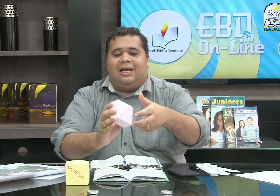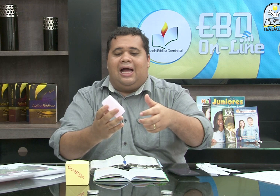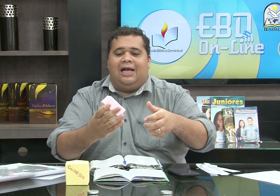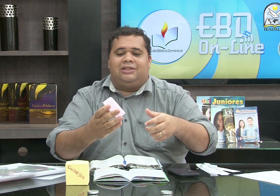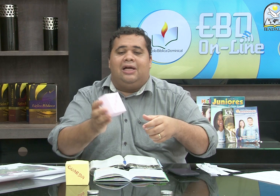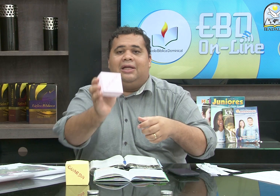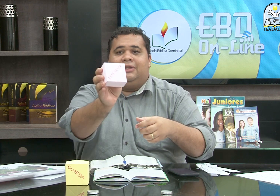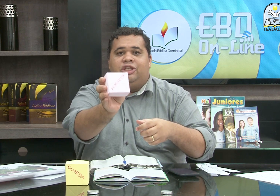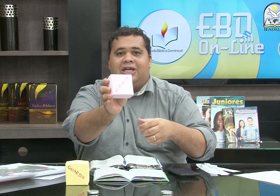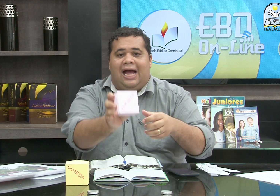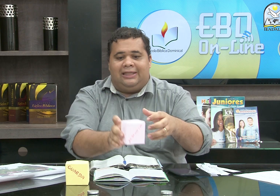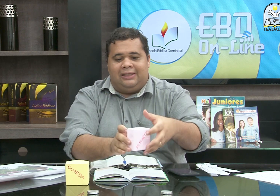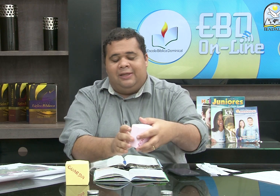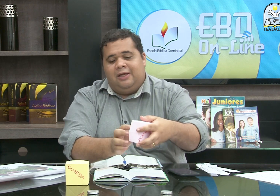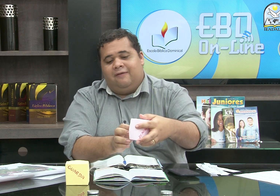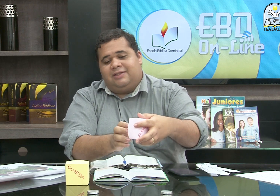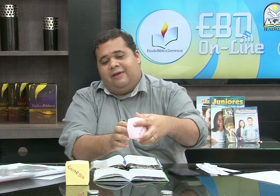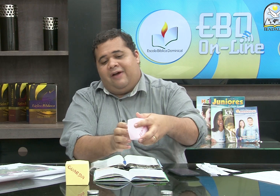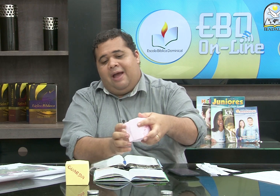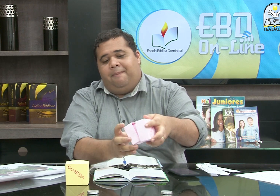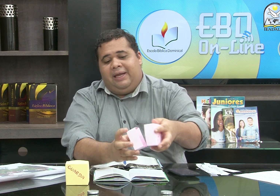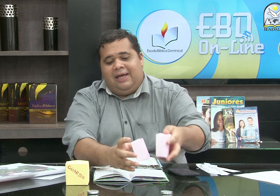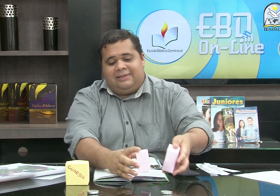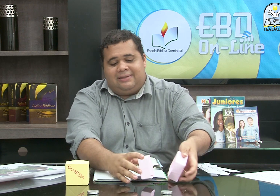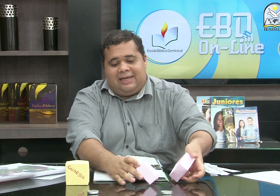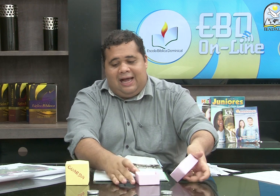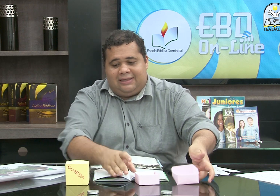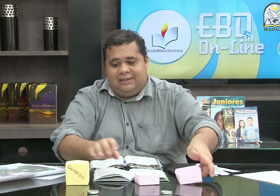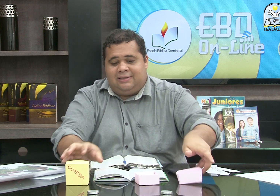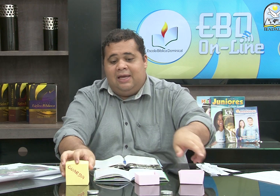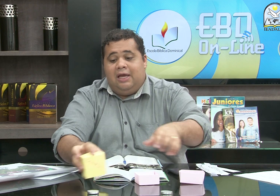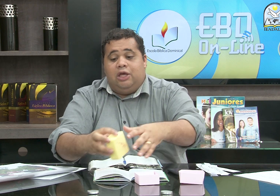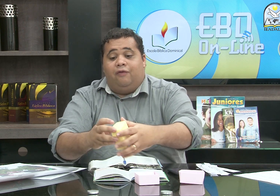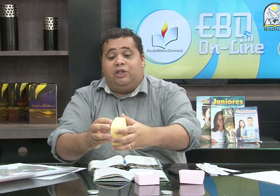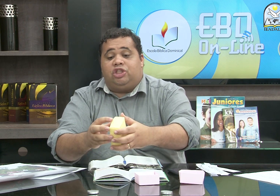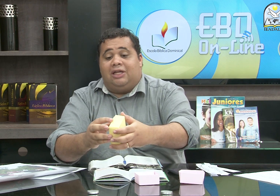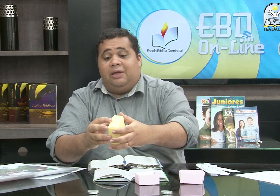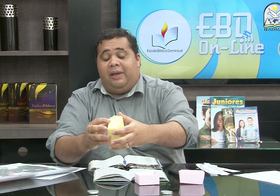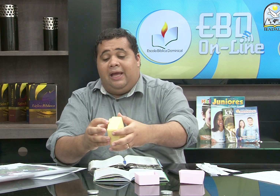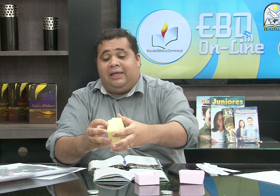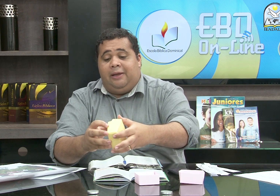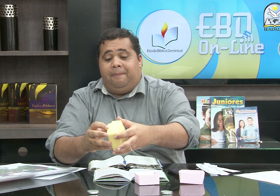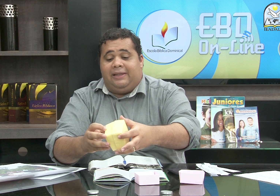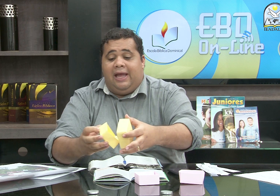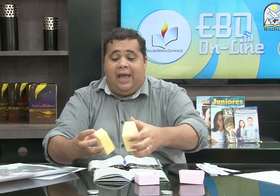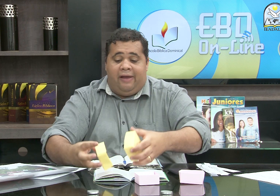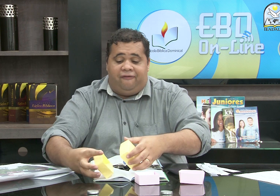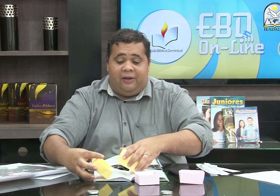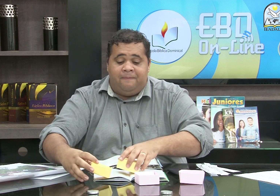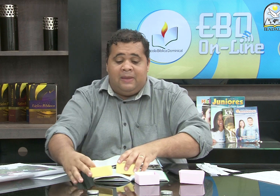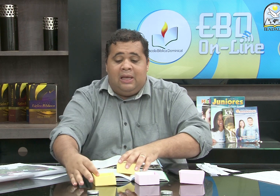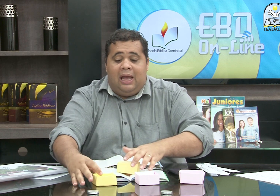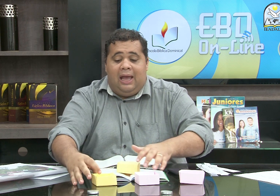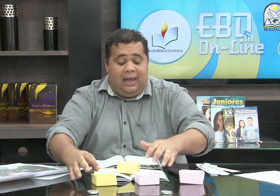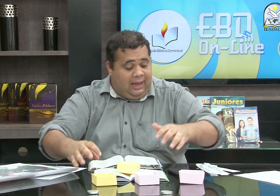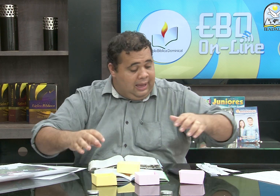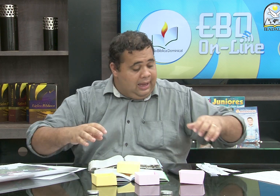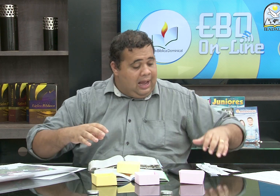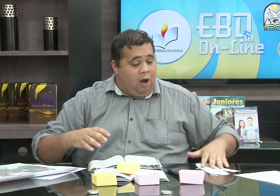outra caixa descarta você vai abrir Essas caixas e eu vou deixar também aqui em PDF